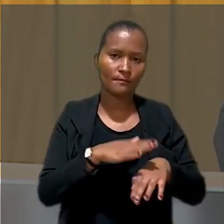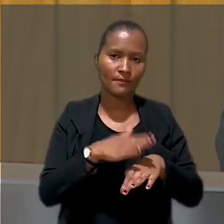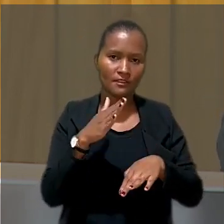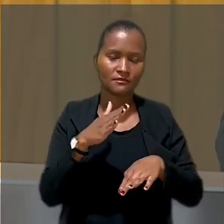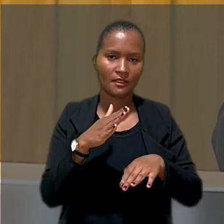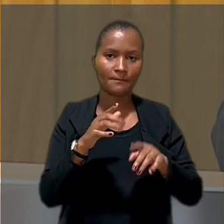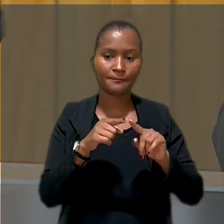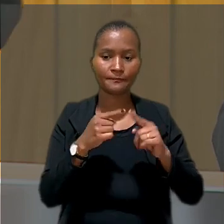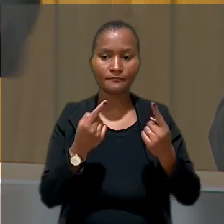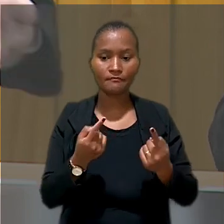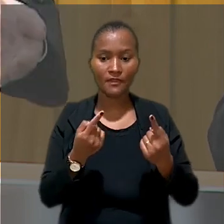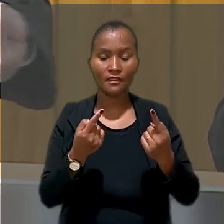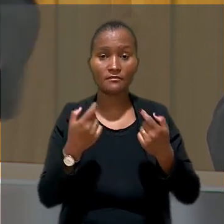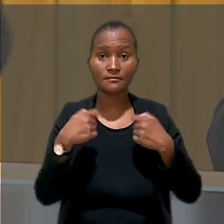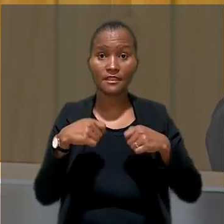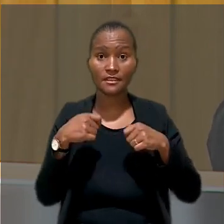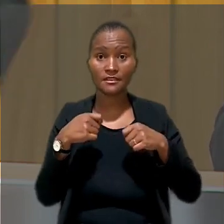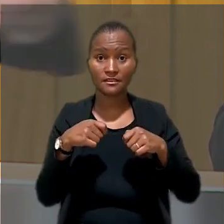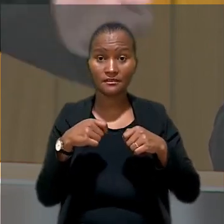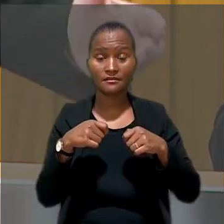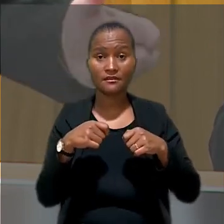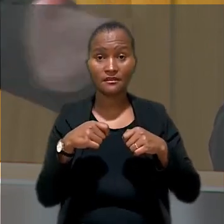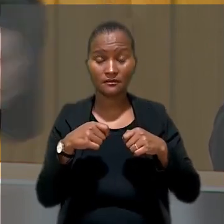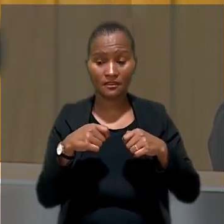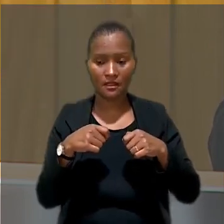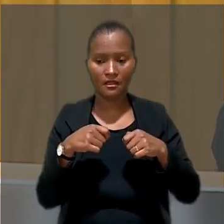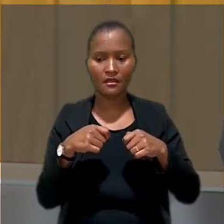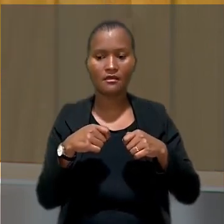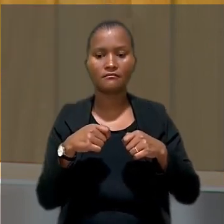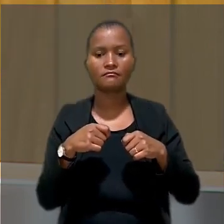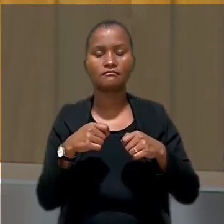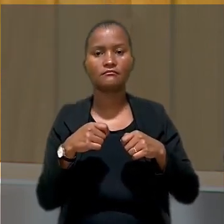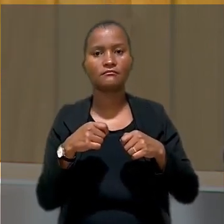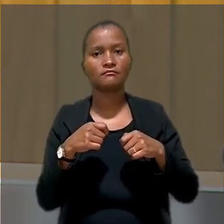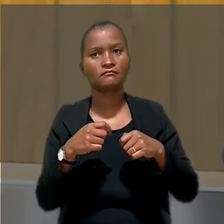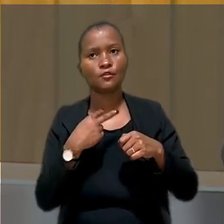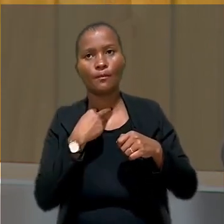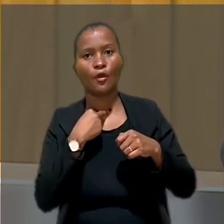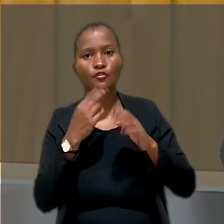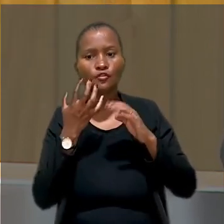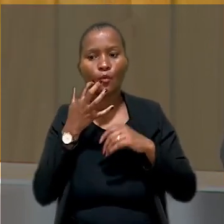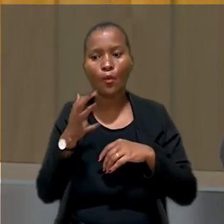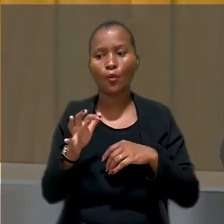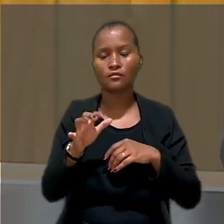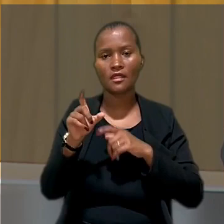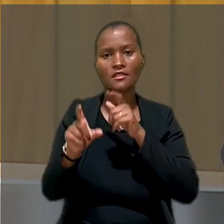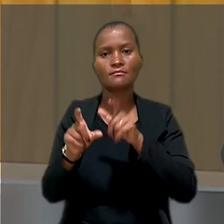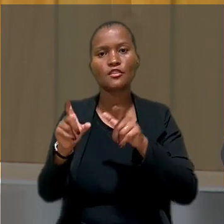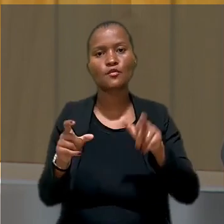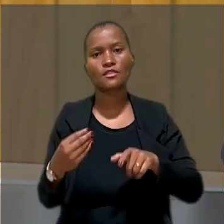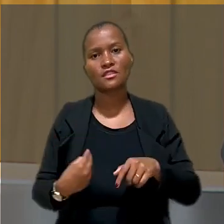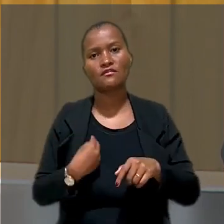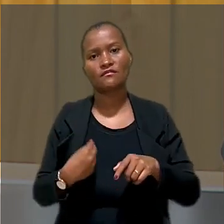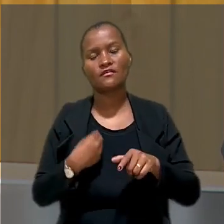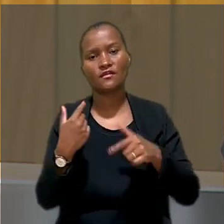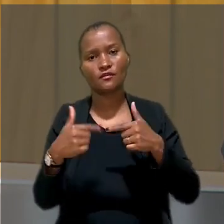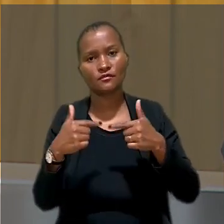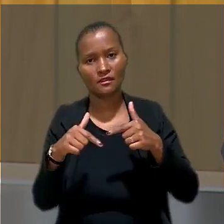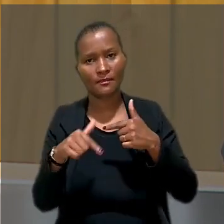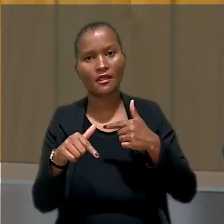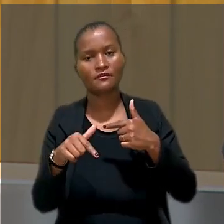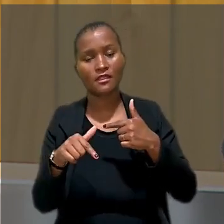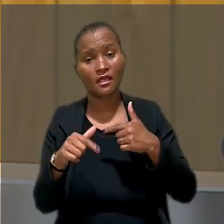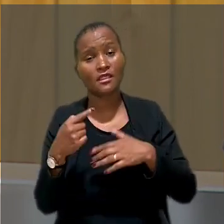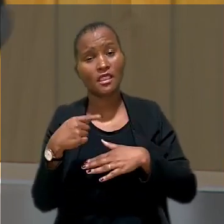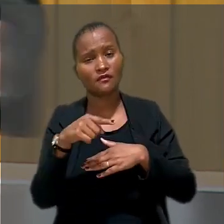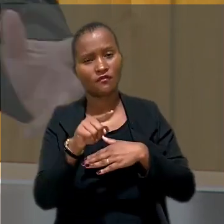avanço, se volte contra as pessoas que vivem do trabalho e que